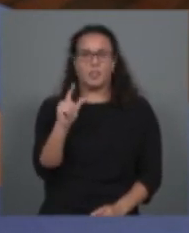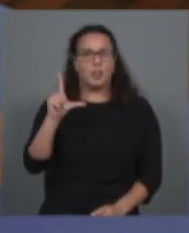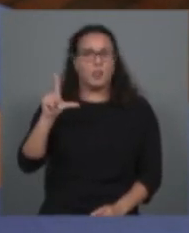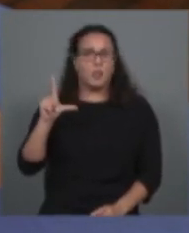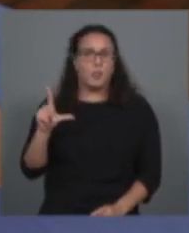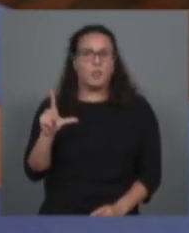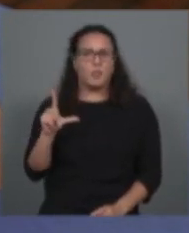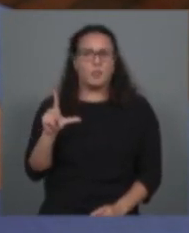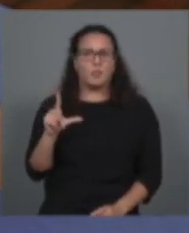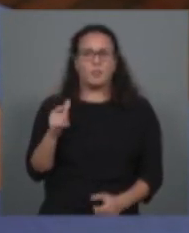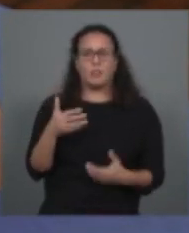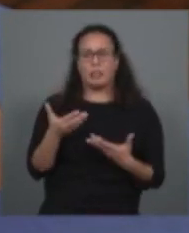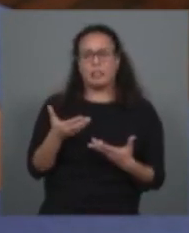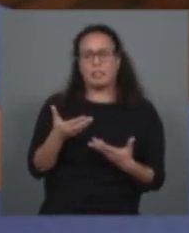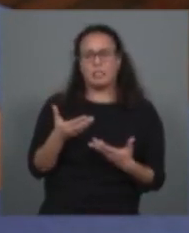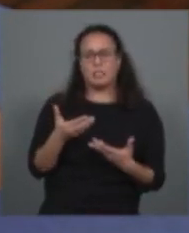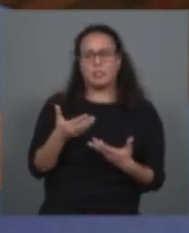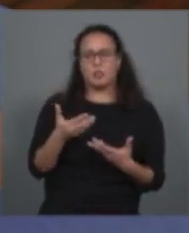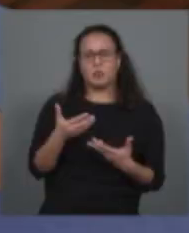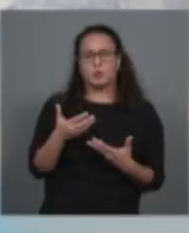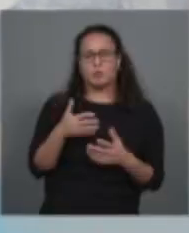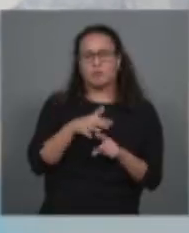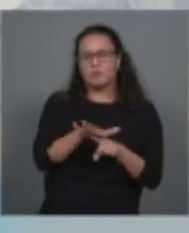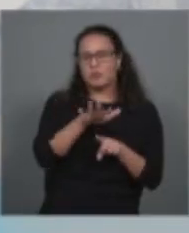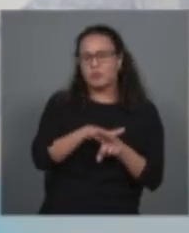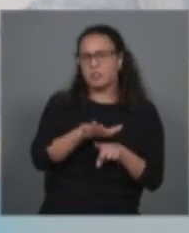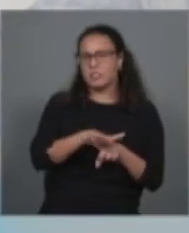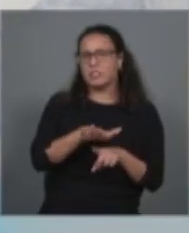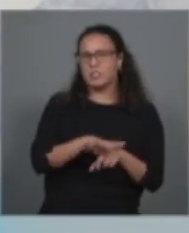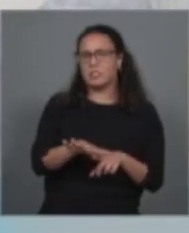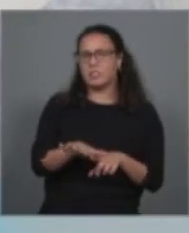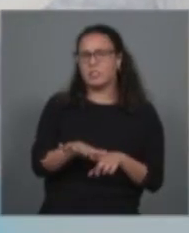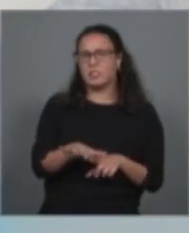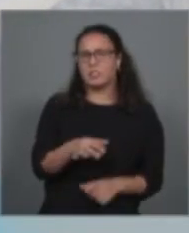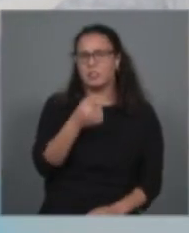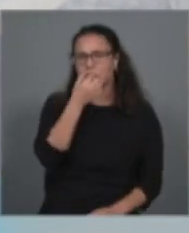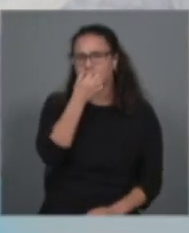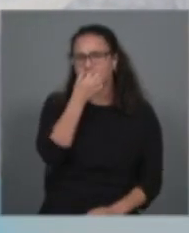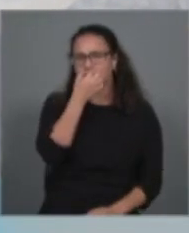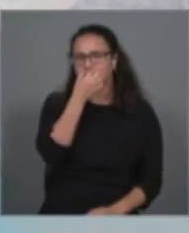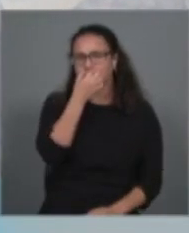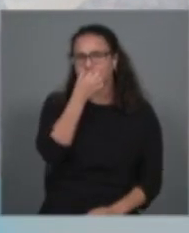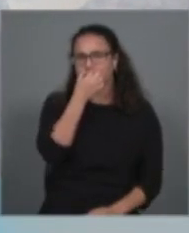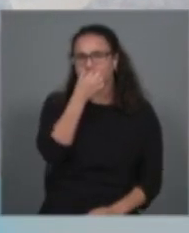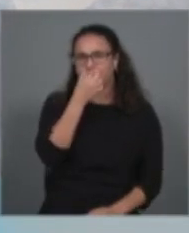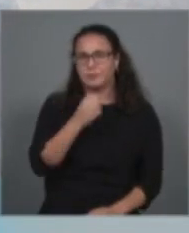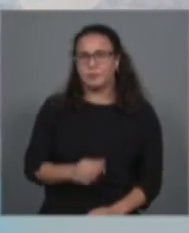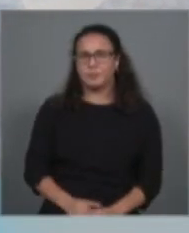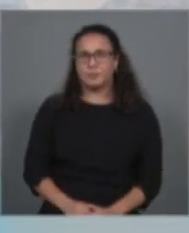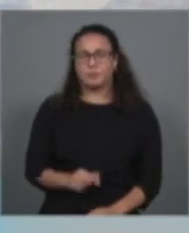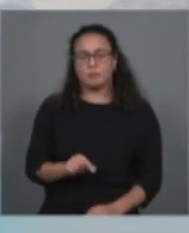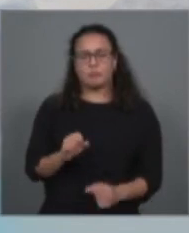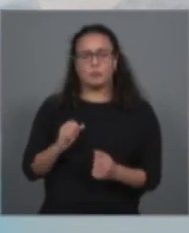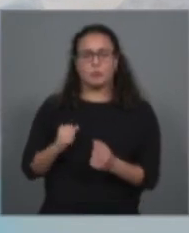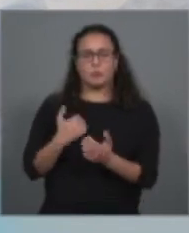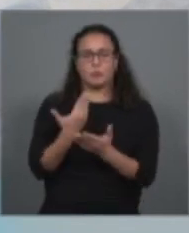condiciona as meninas e as mulheres. E eles podem até estar a serem institucionalizados, esses medos. Por exemplo, no artigo Dás aquele exemplo na Alemanha